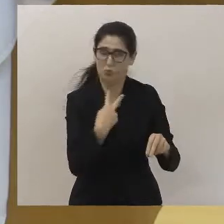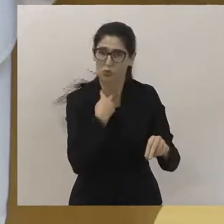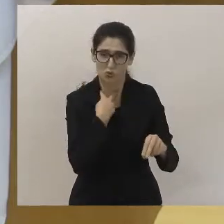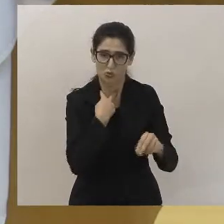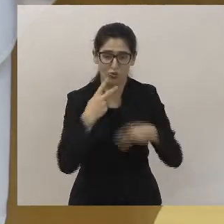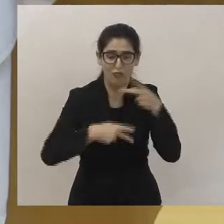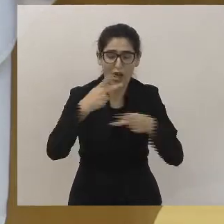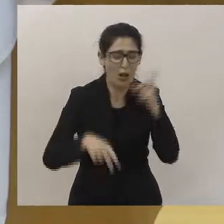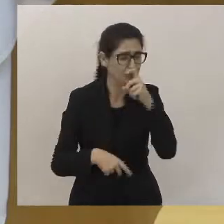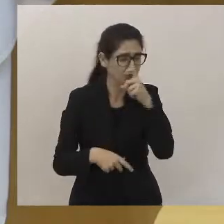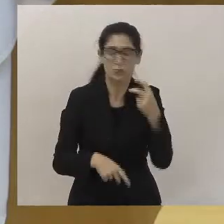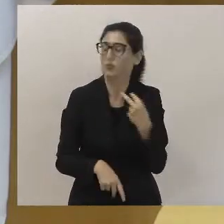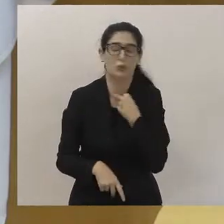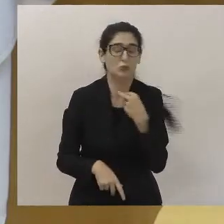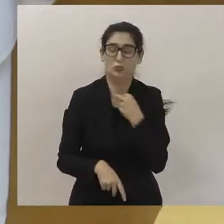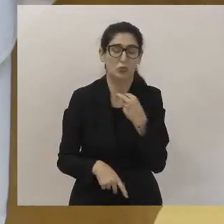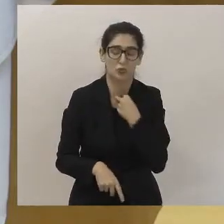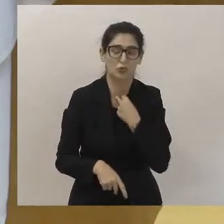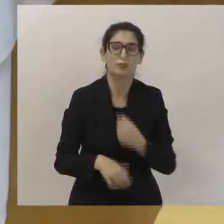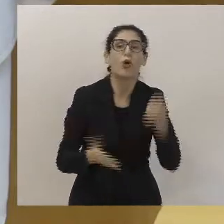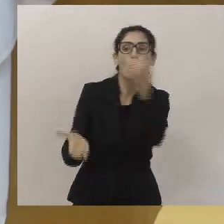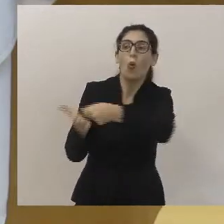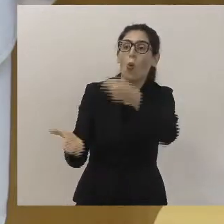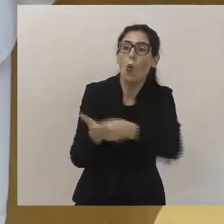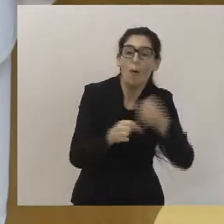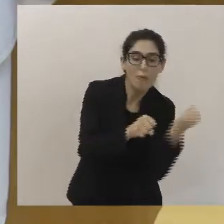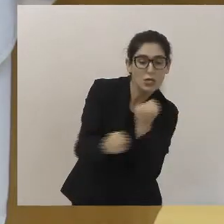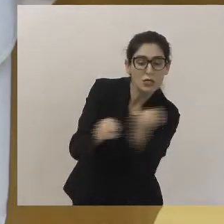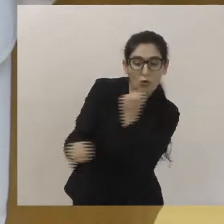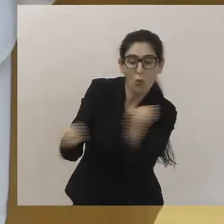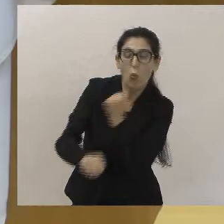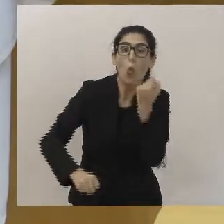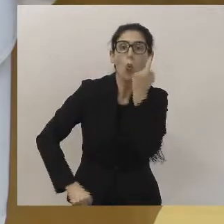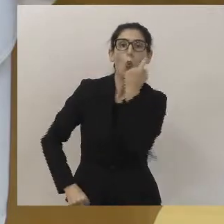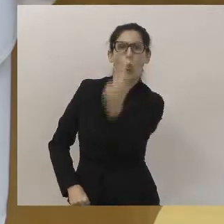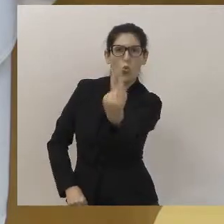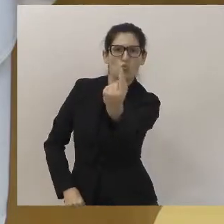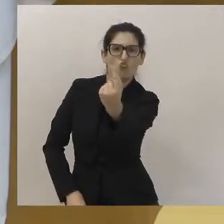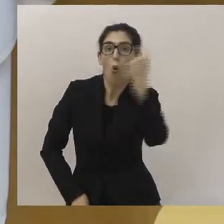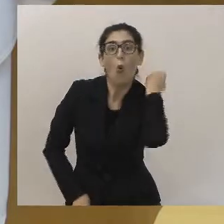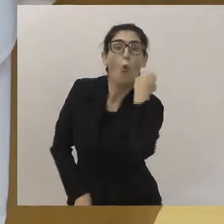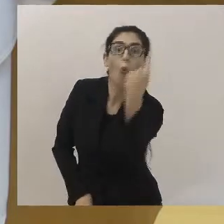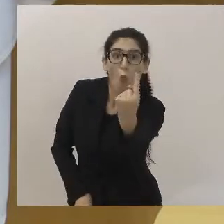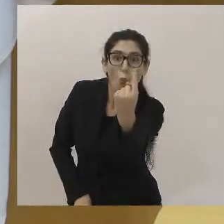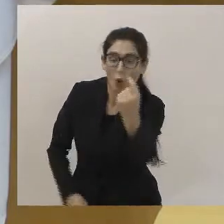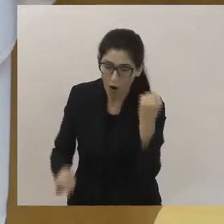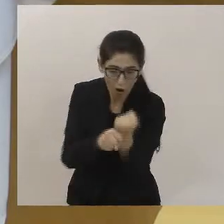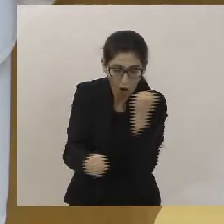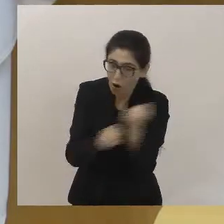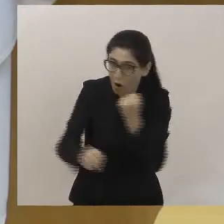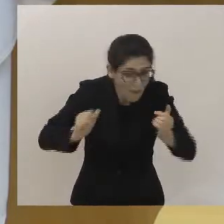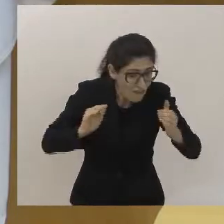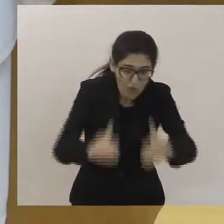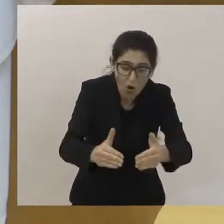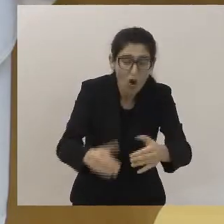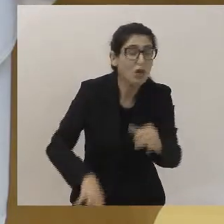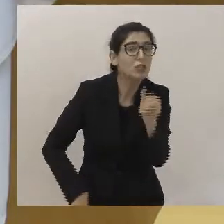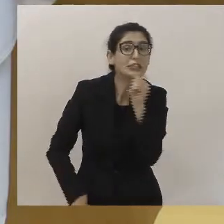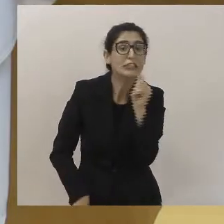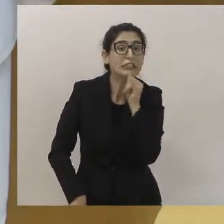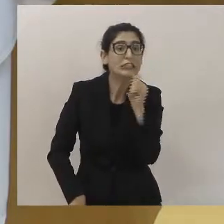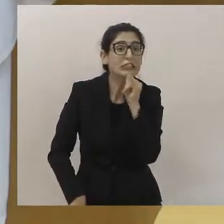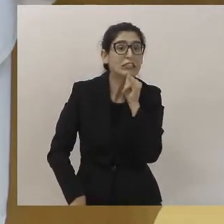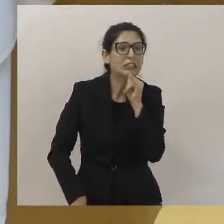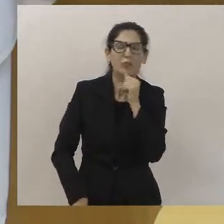obras que são estruturantes nem que seja uma que faça uma dessas obras por exemplo aquela que o